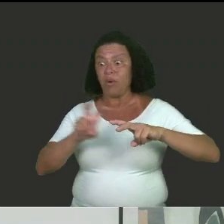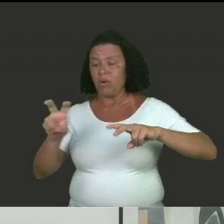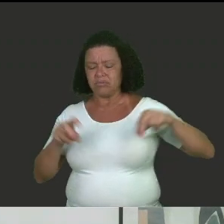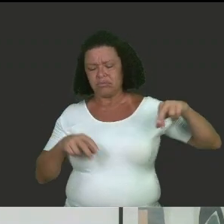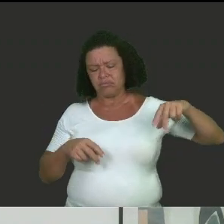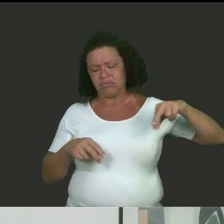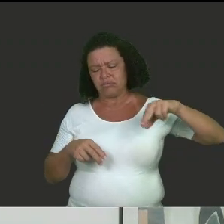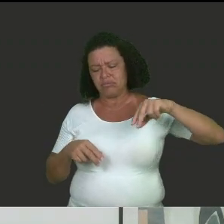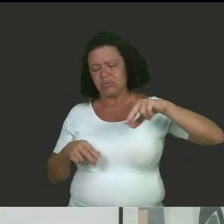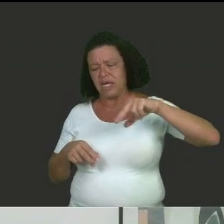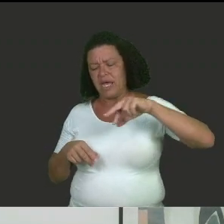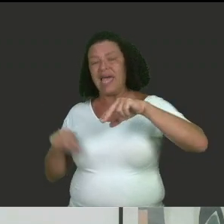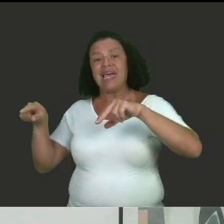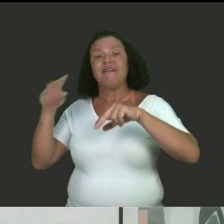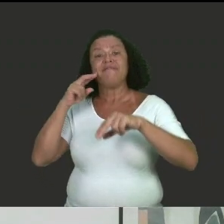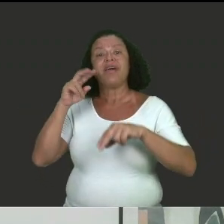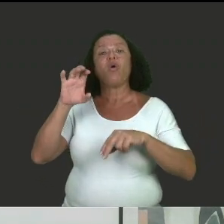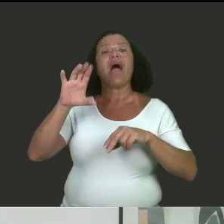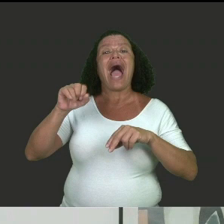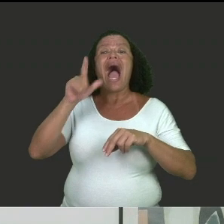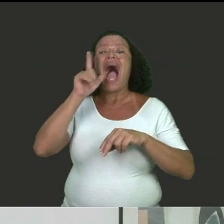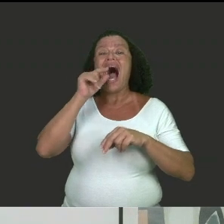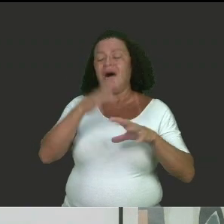sendo arrastado pelas águas.